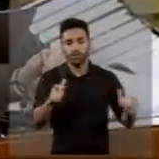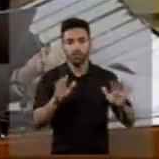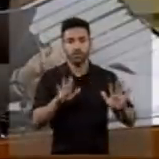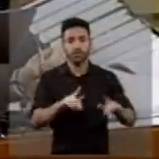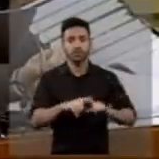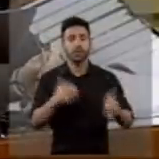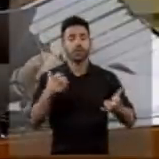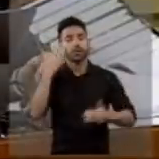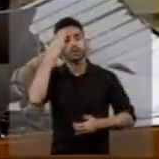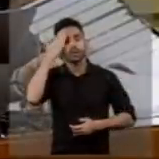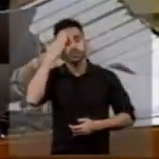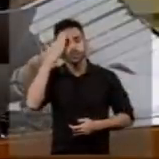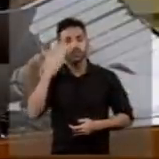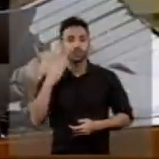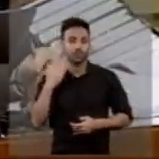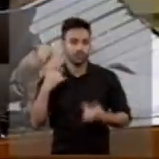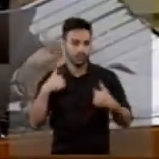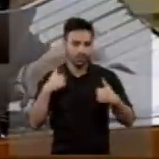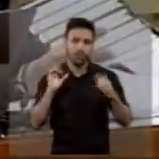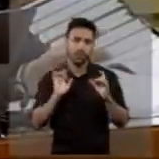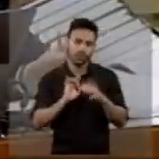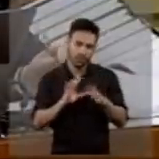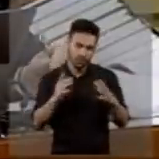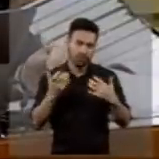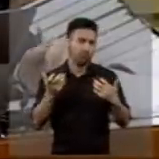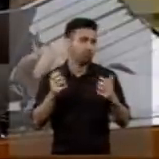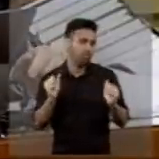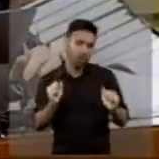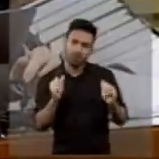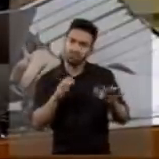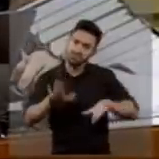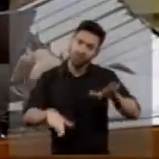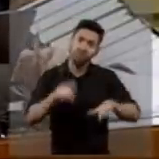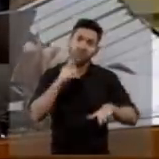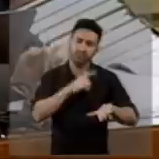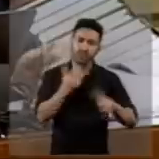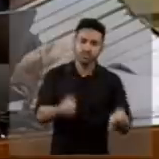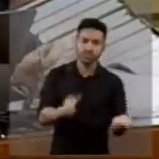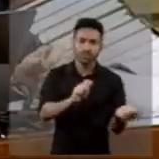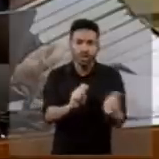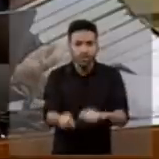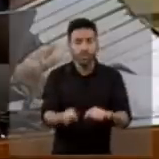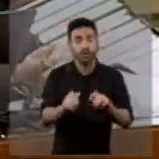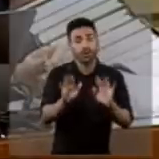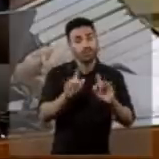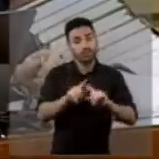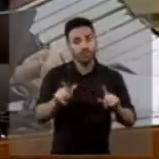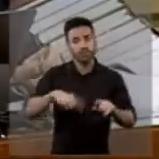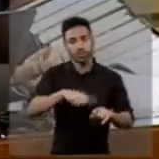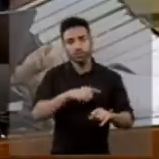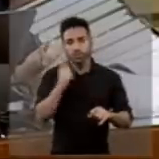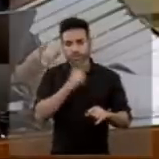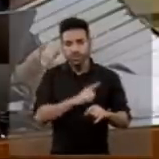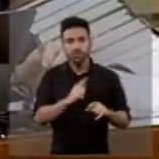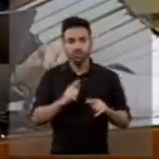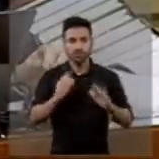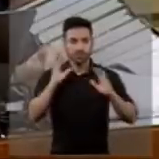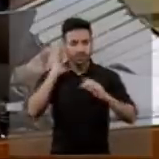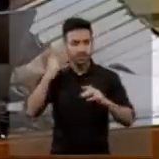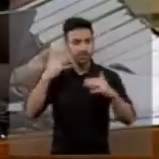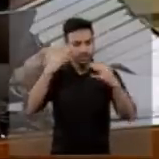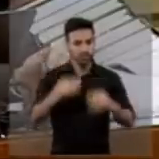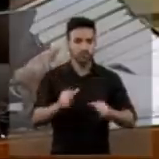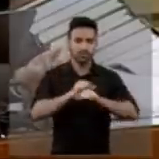o seguinte, e eu até estaria disposto a reajustar para que nós tenhamos uma decisão bem escorreita, bem clara para